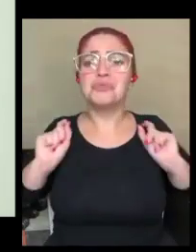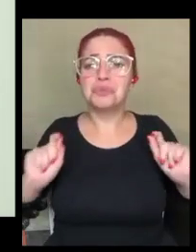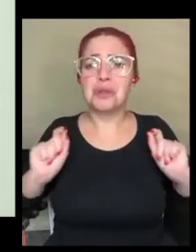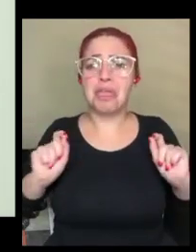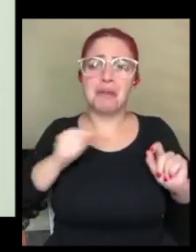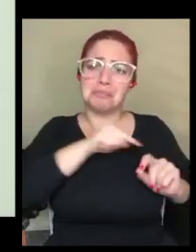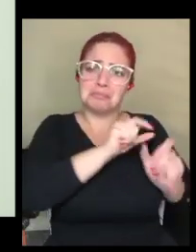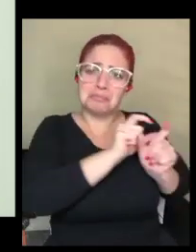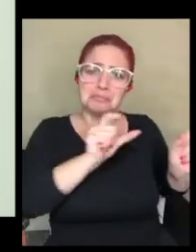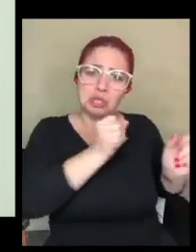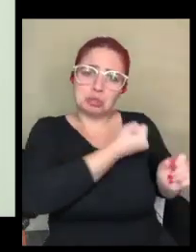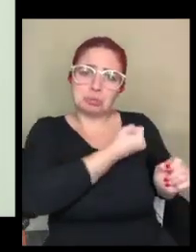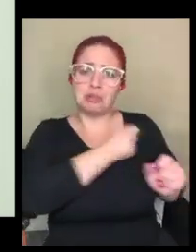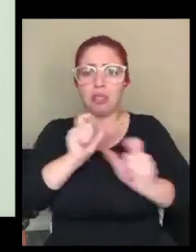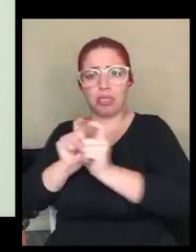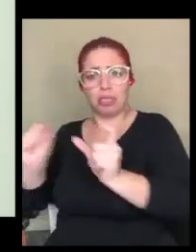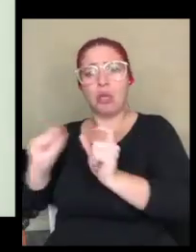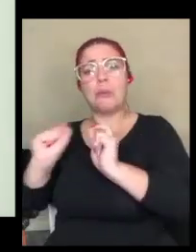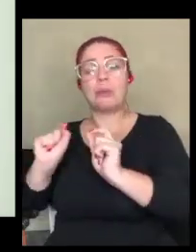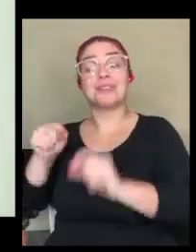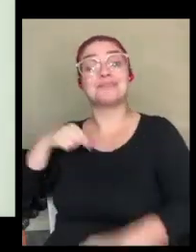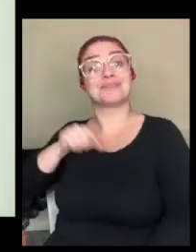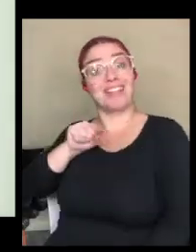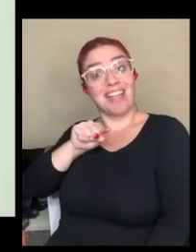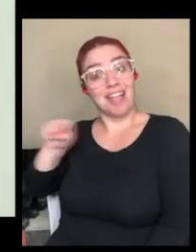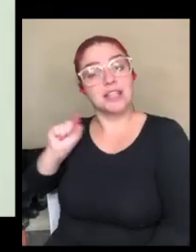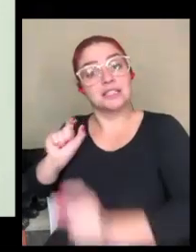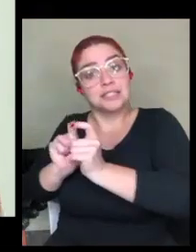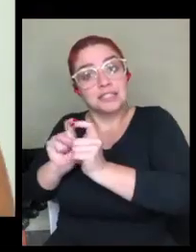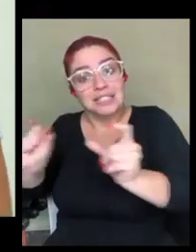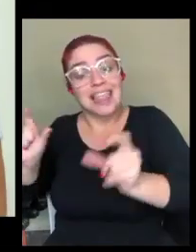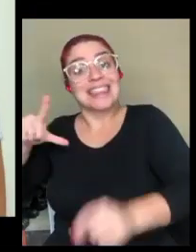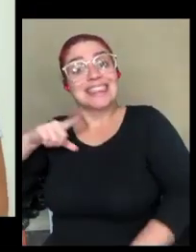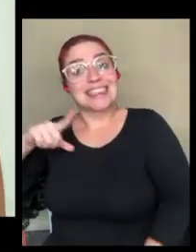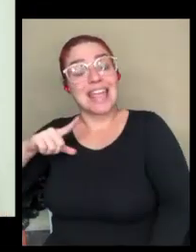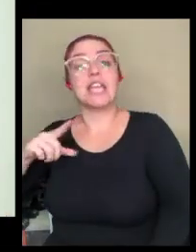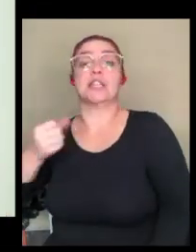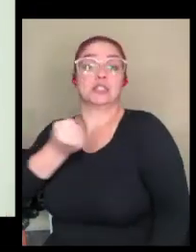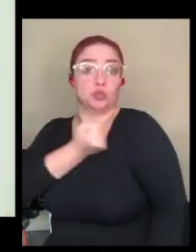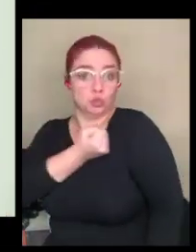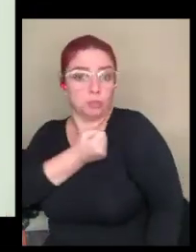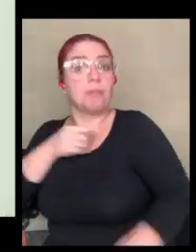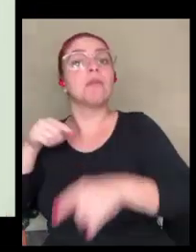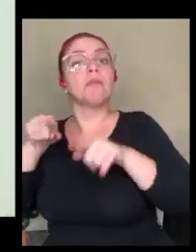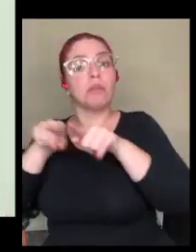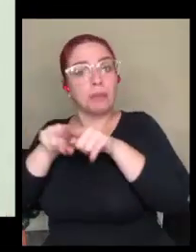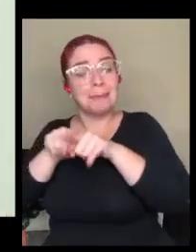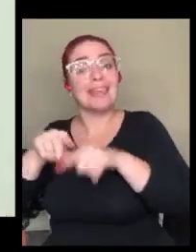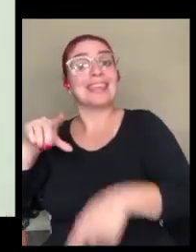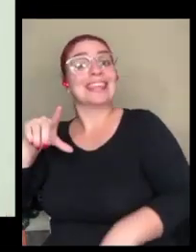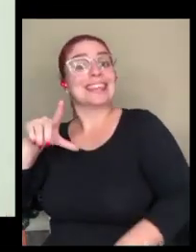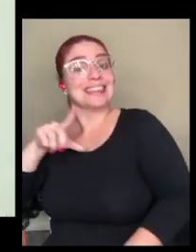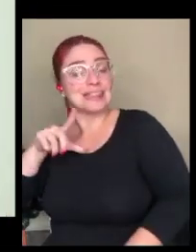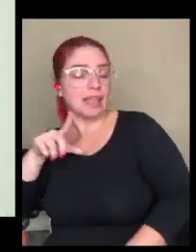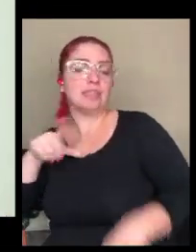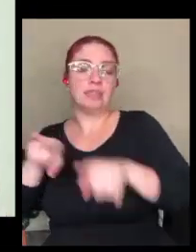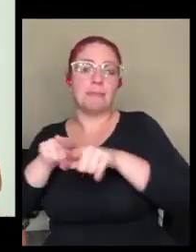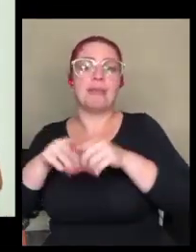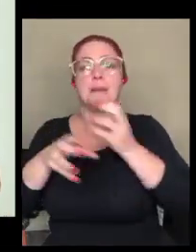para a expressão algébrica? É que agora nas expressões algébricas, além dos números e